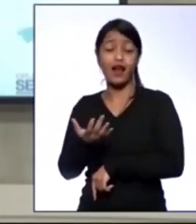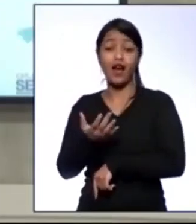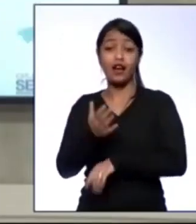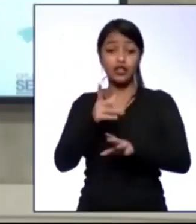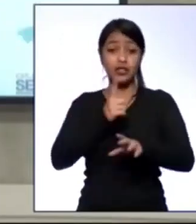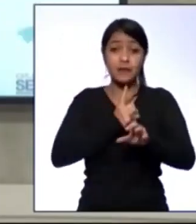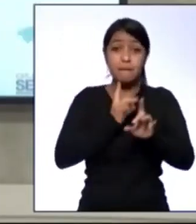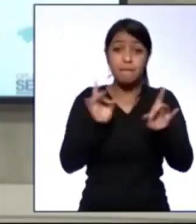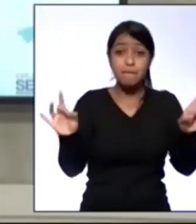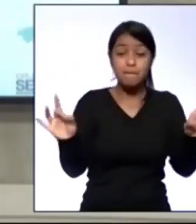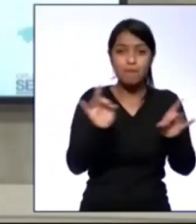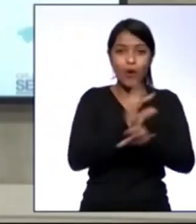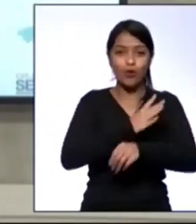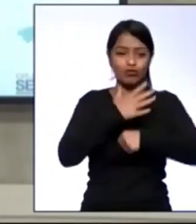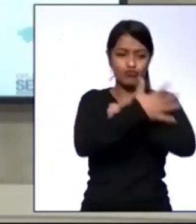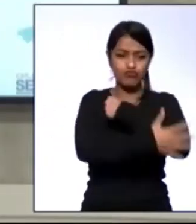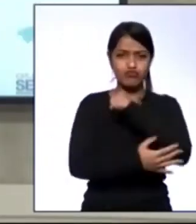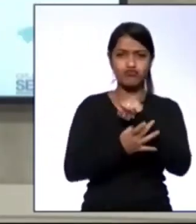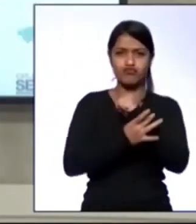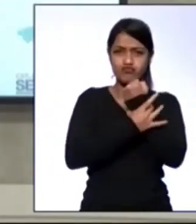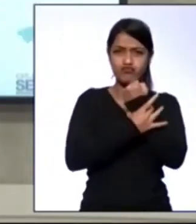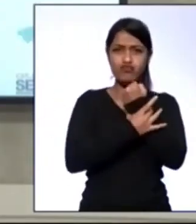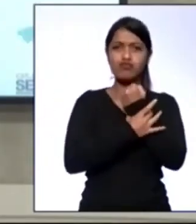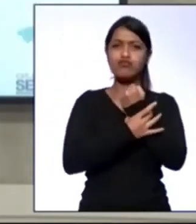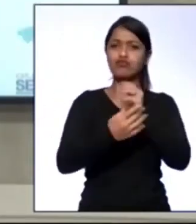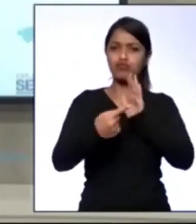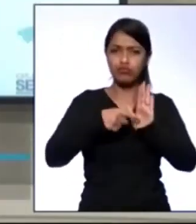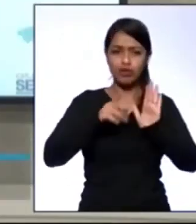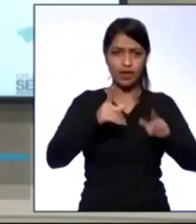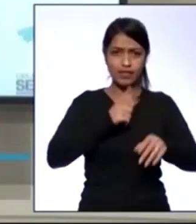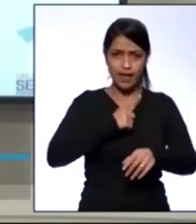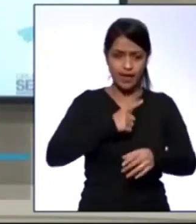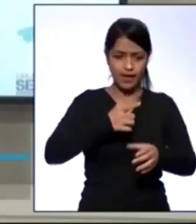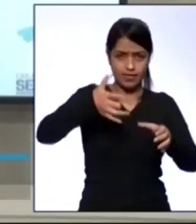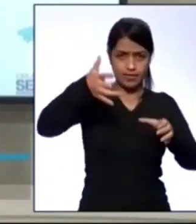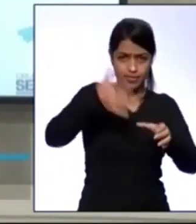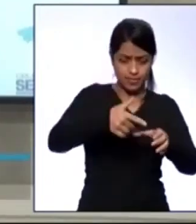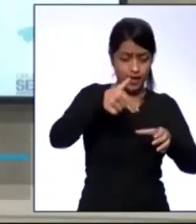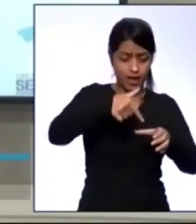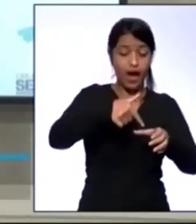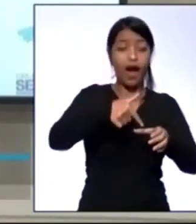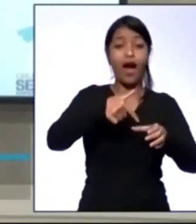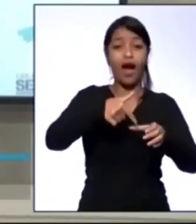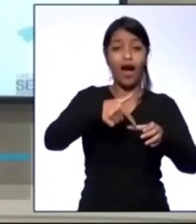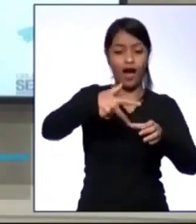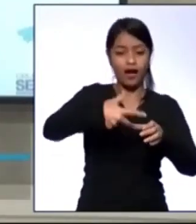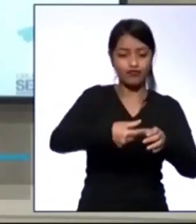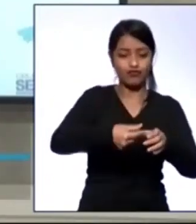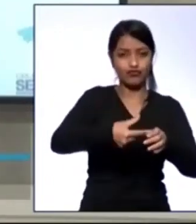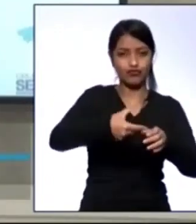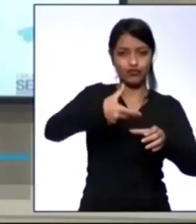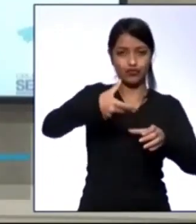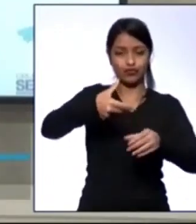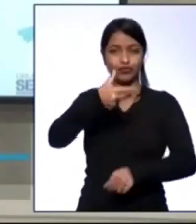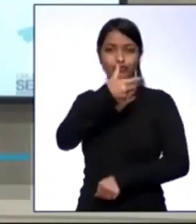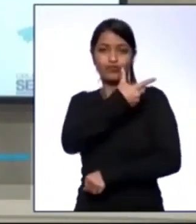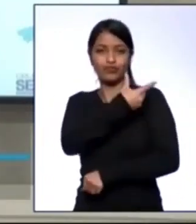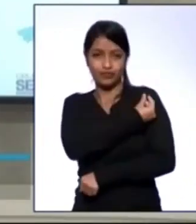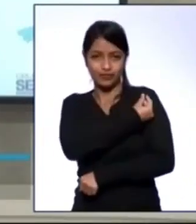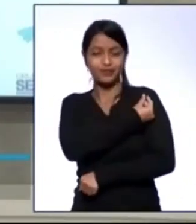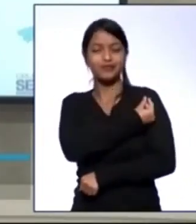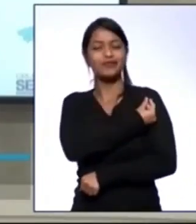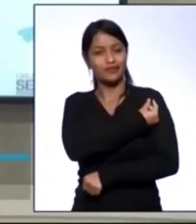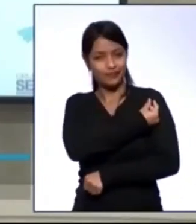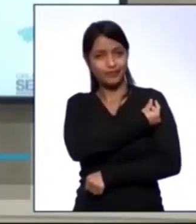pego lá o soro, que já tem os anticorpos contra o veneno da cobra, e aplico em mim. Aí esses